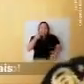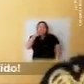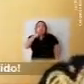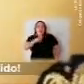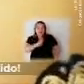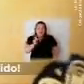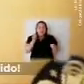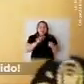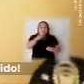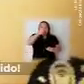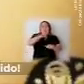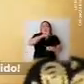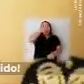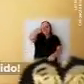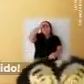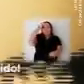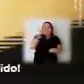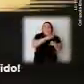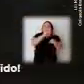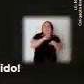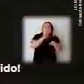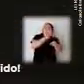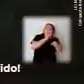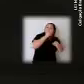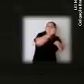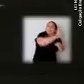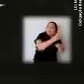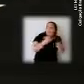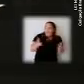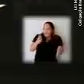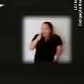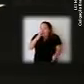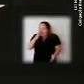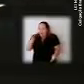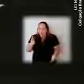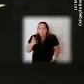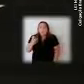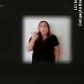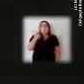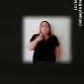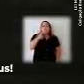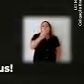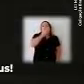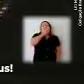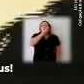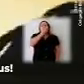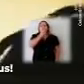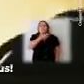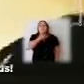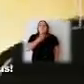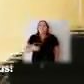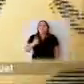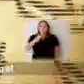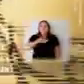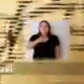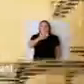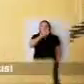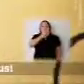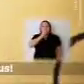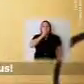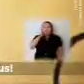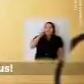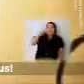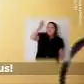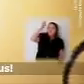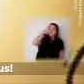dinheiro demais com os gringos que vêm aqui e fica tudo doido Eu não tenho pai falso não Meu pai tá lá em cima